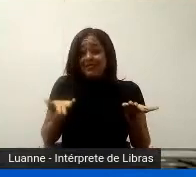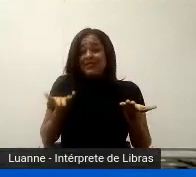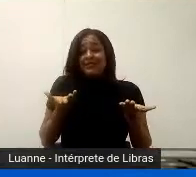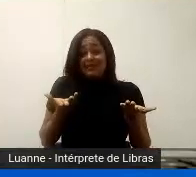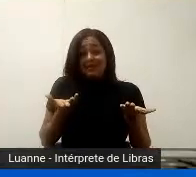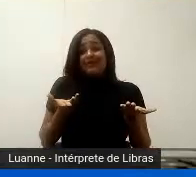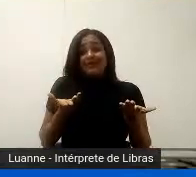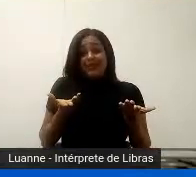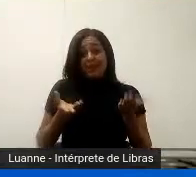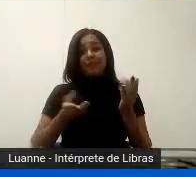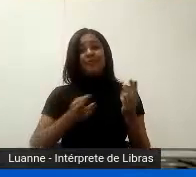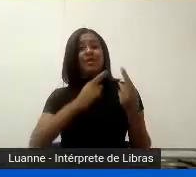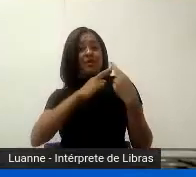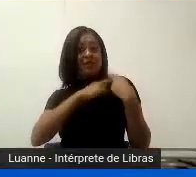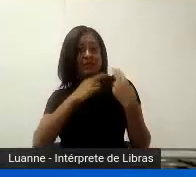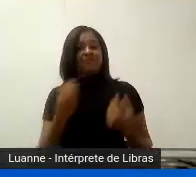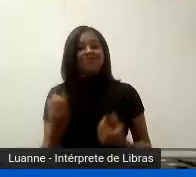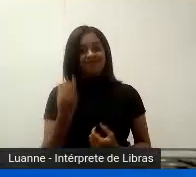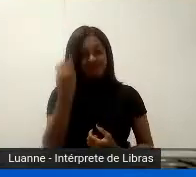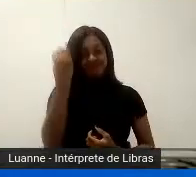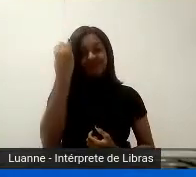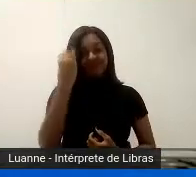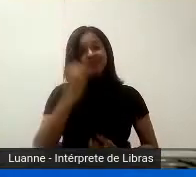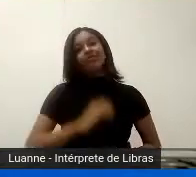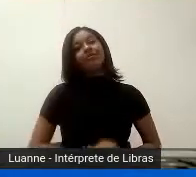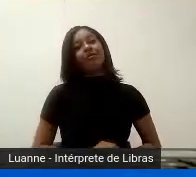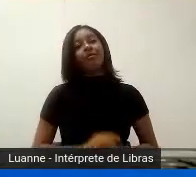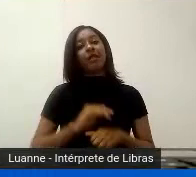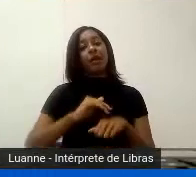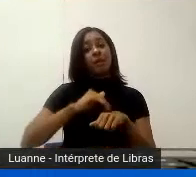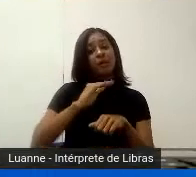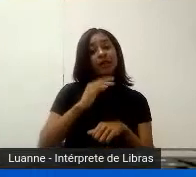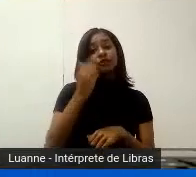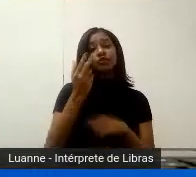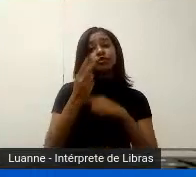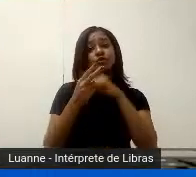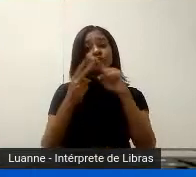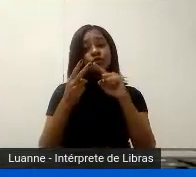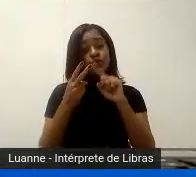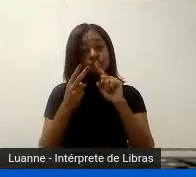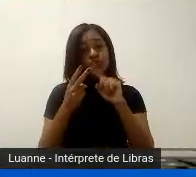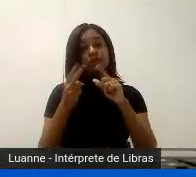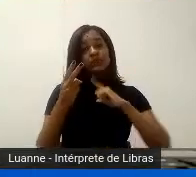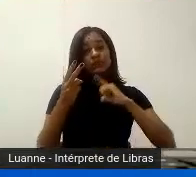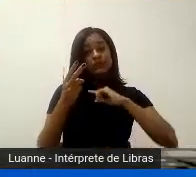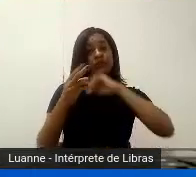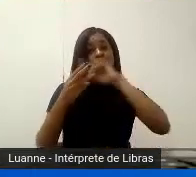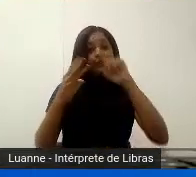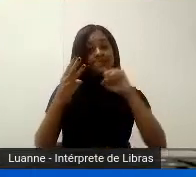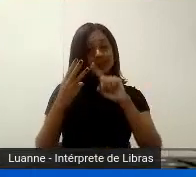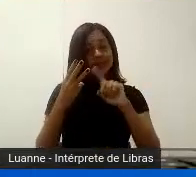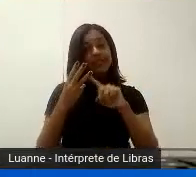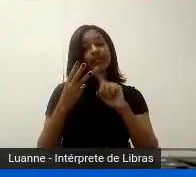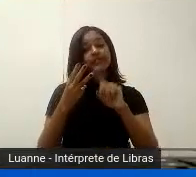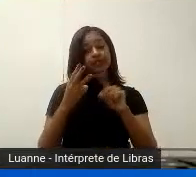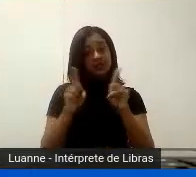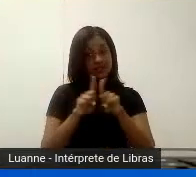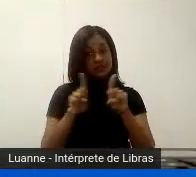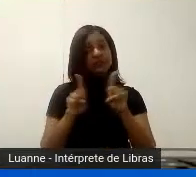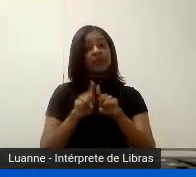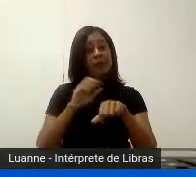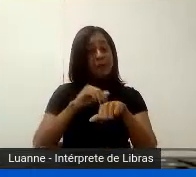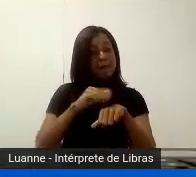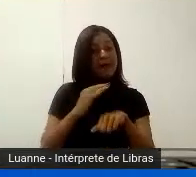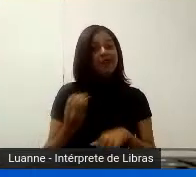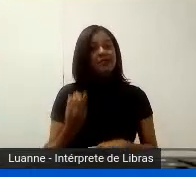importante mas além desses dois focos né Tem um terceiro foco que é muito Talvez seja até mais relevante porque